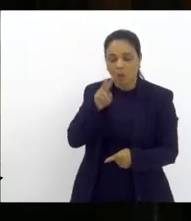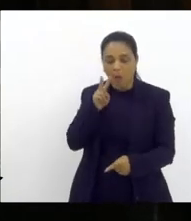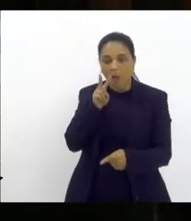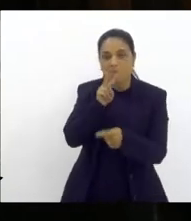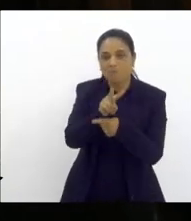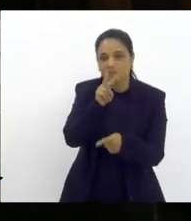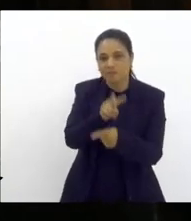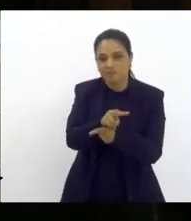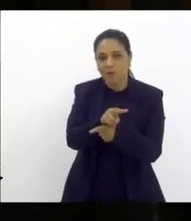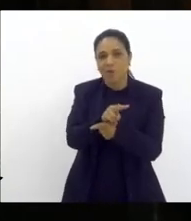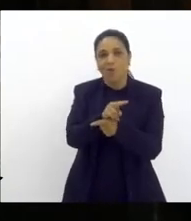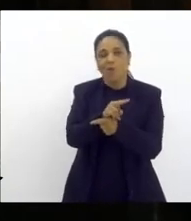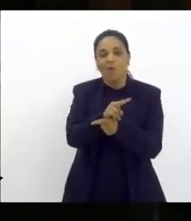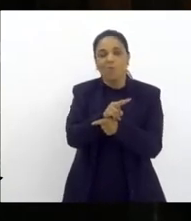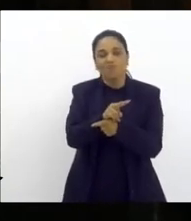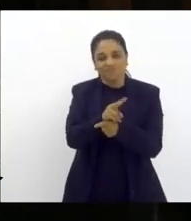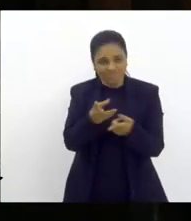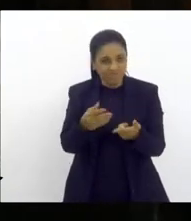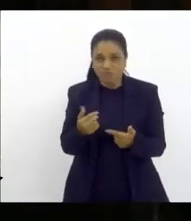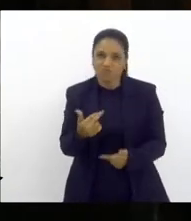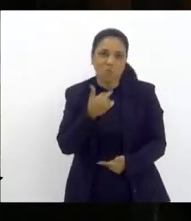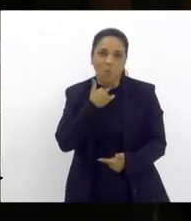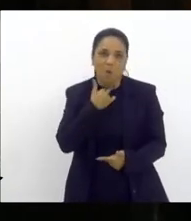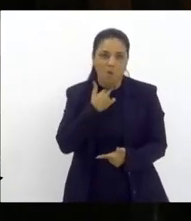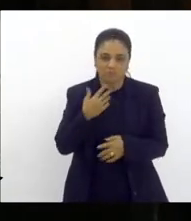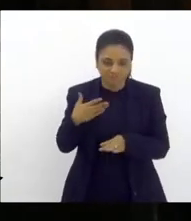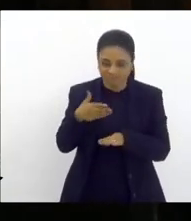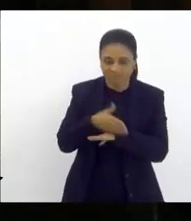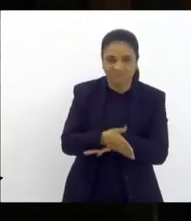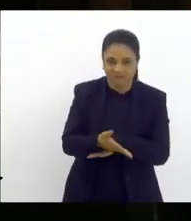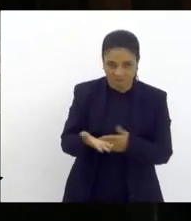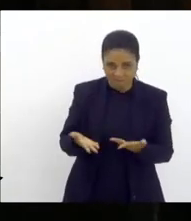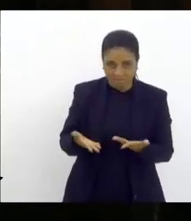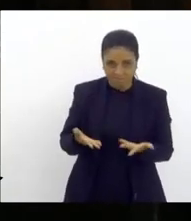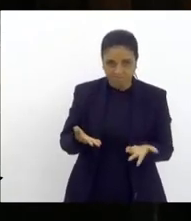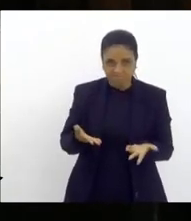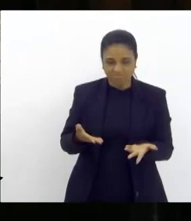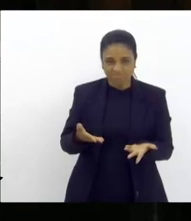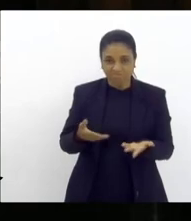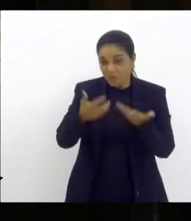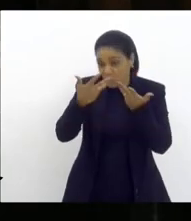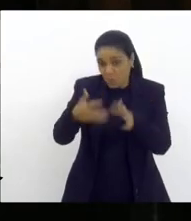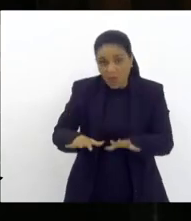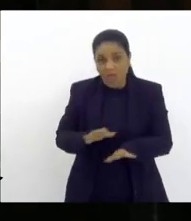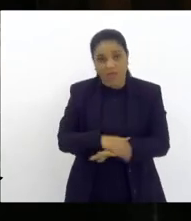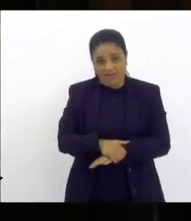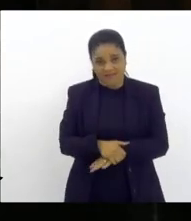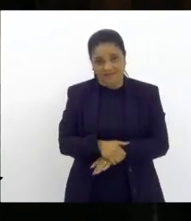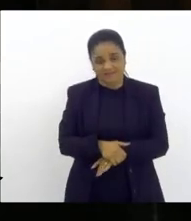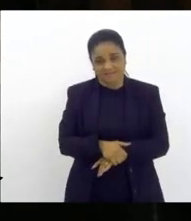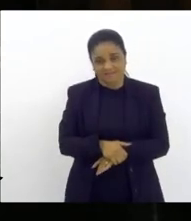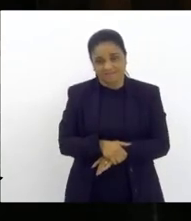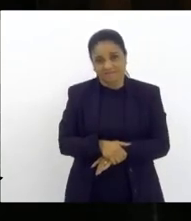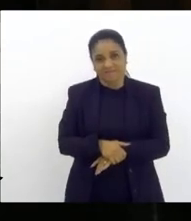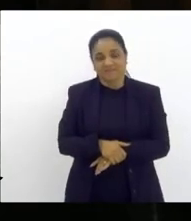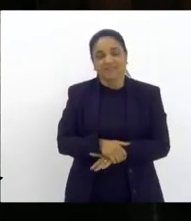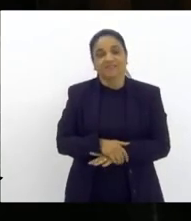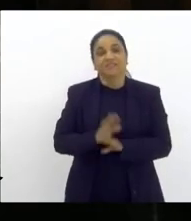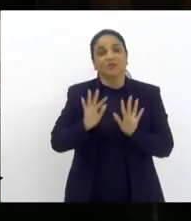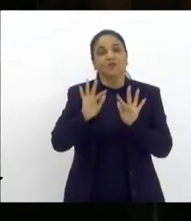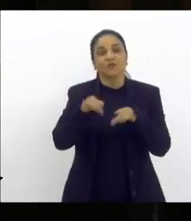o braço forte do estado não pode adentrar porque eles não querem quentes e aí eu termino o presidente